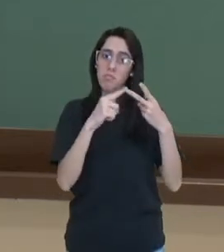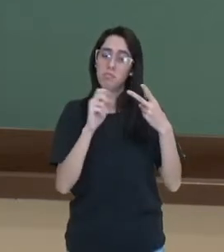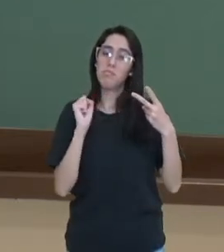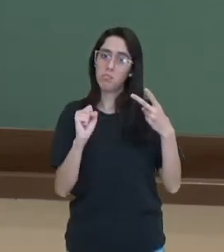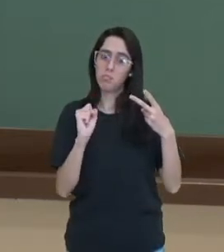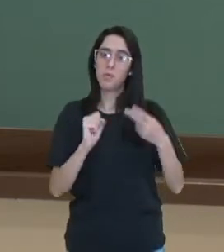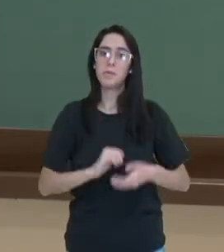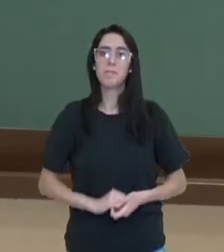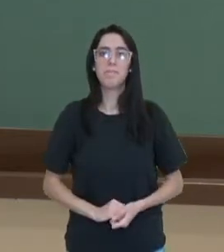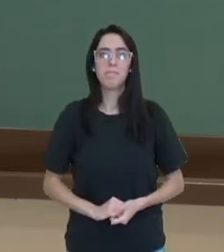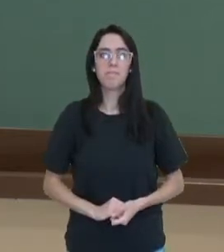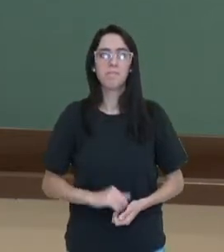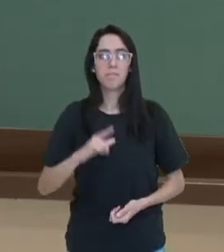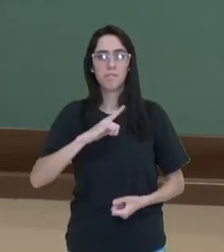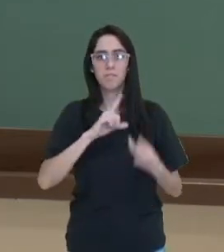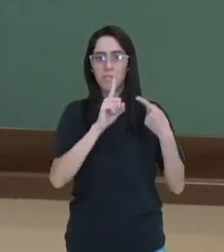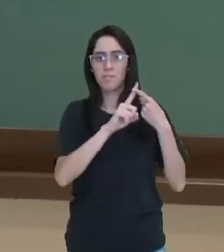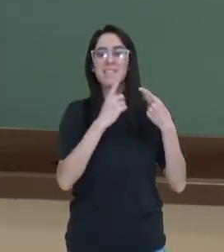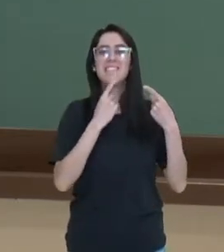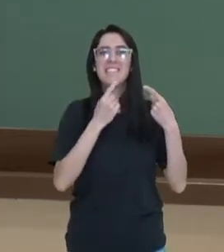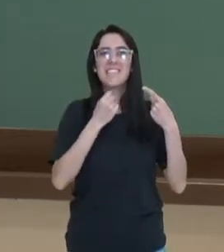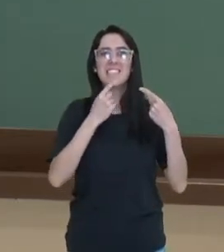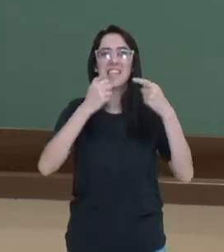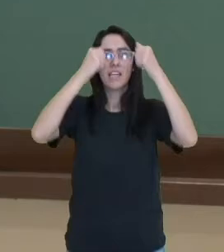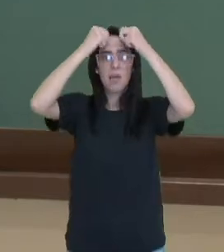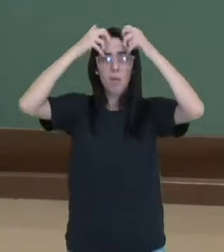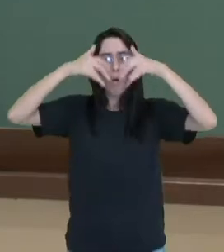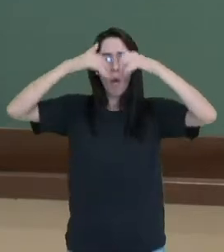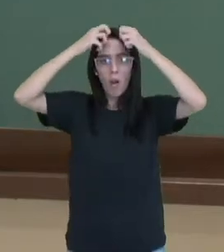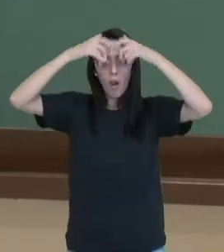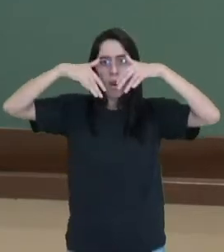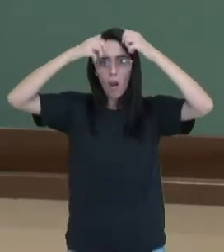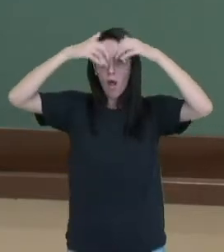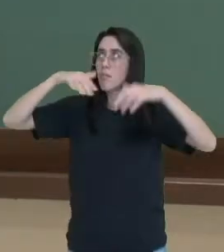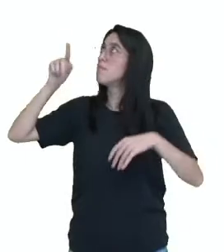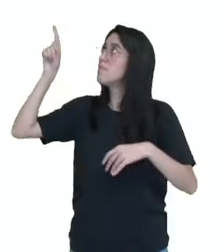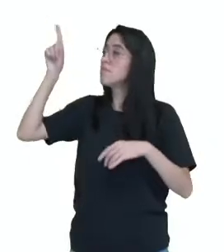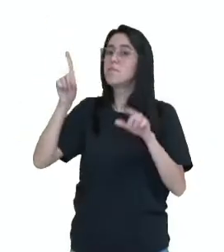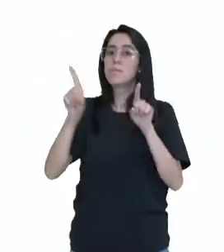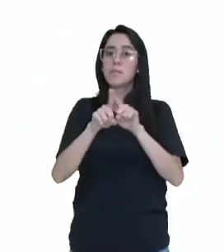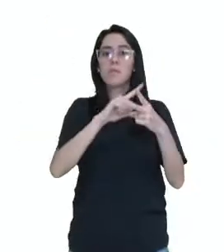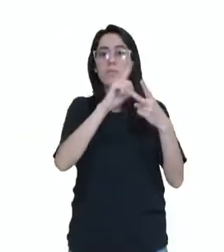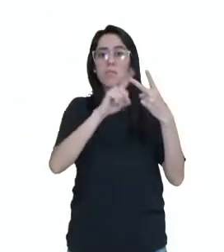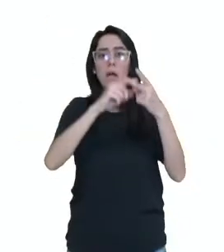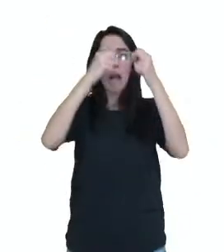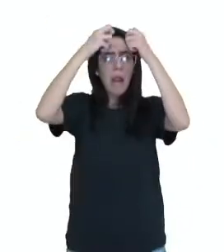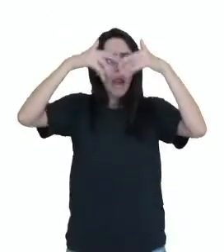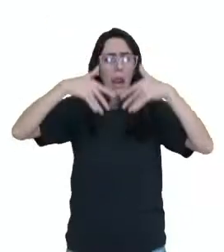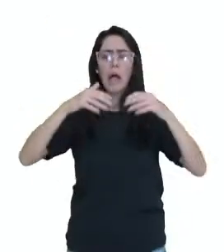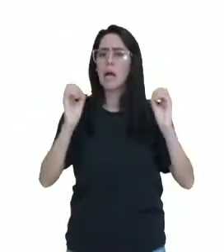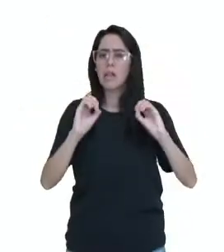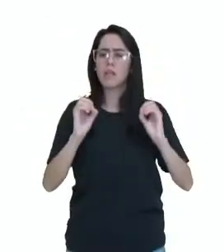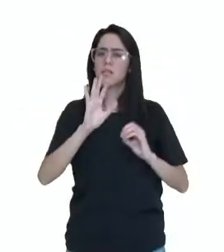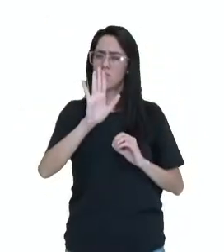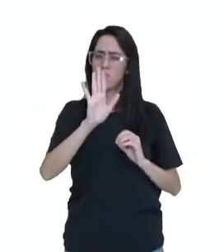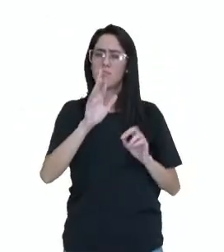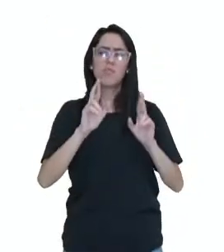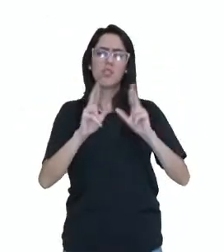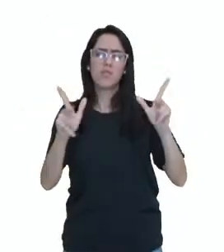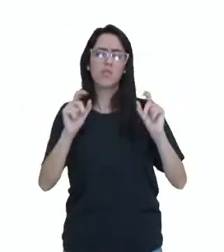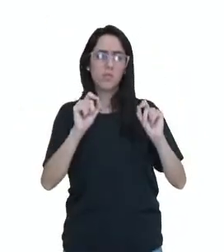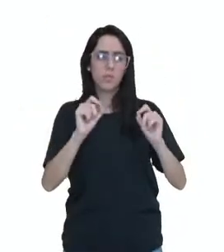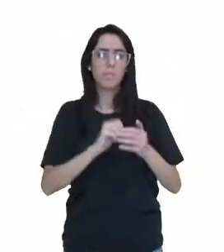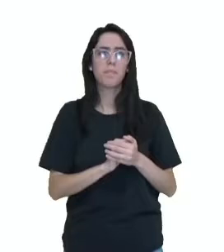Pode ser o hemorrágico, que é essa segunda imagem, e o isquêmico. Qual que é a diferença entre eles?